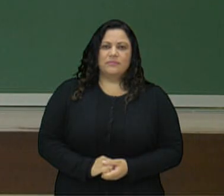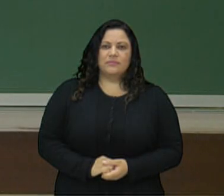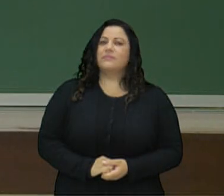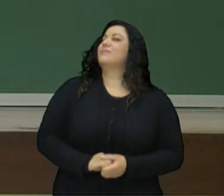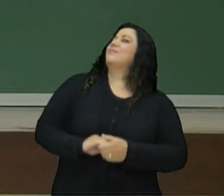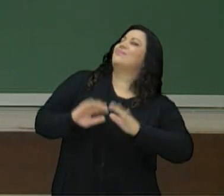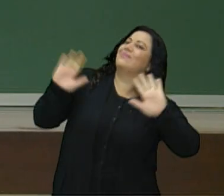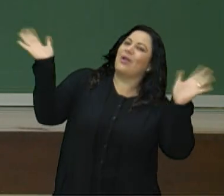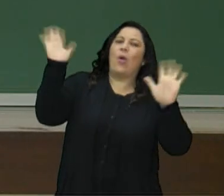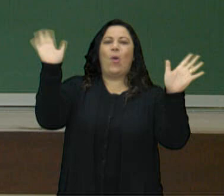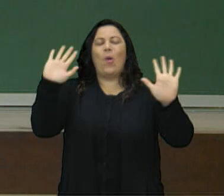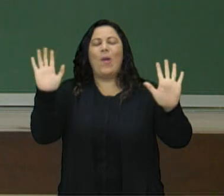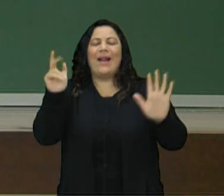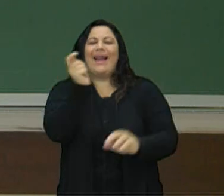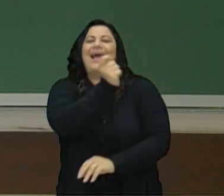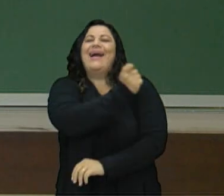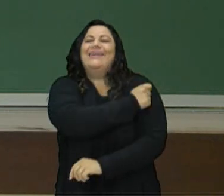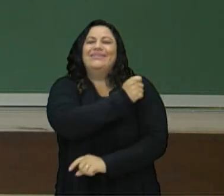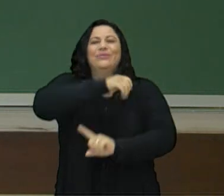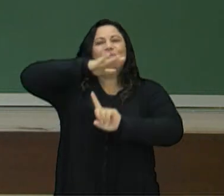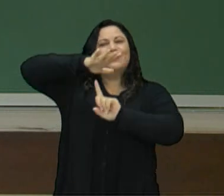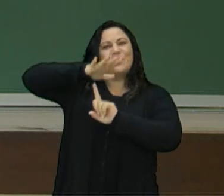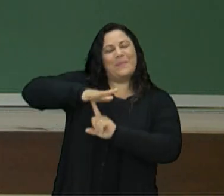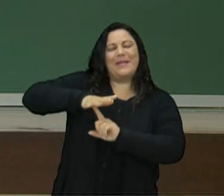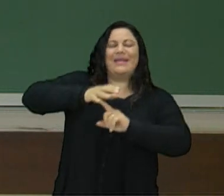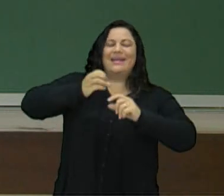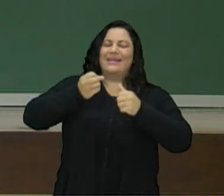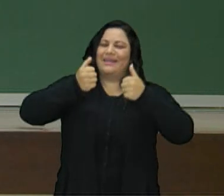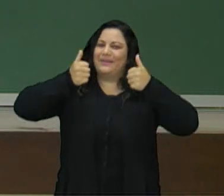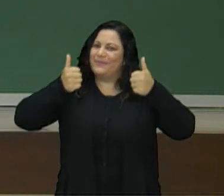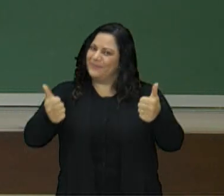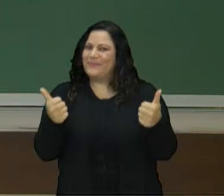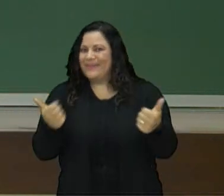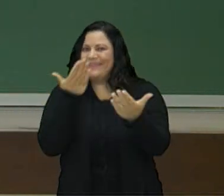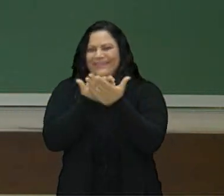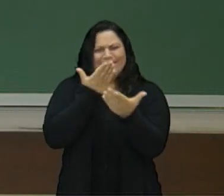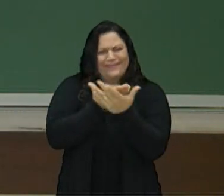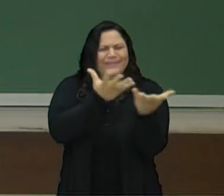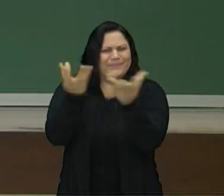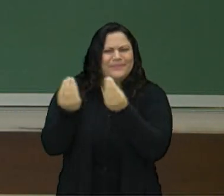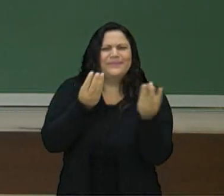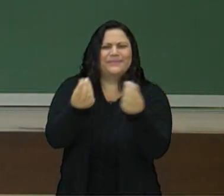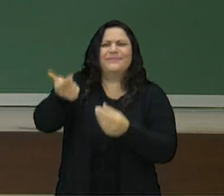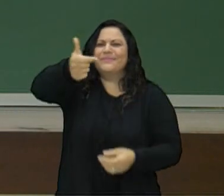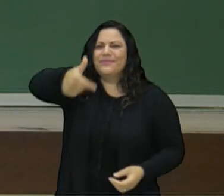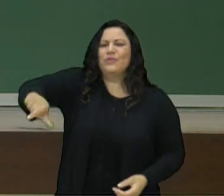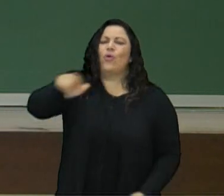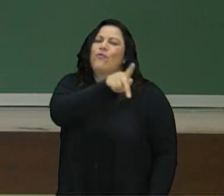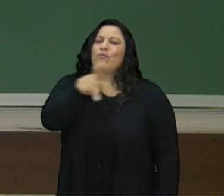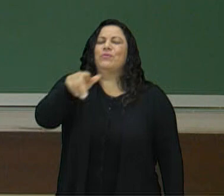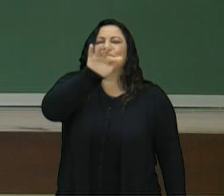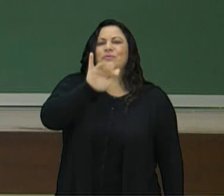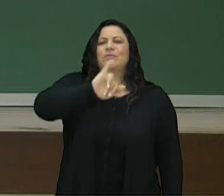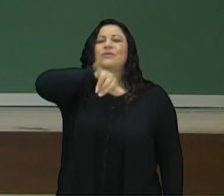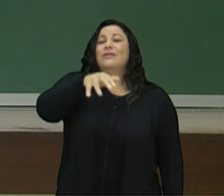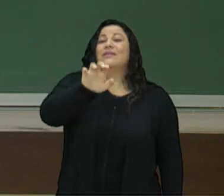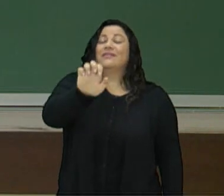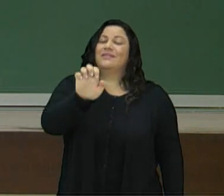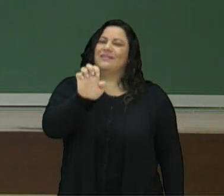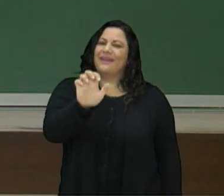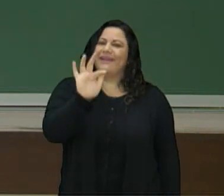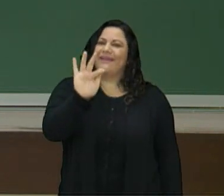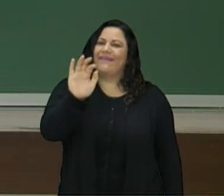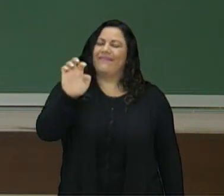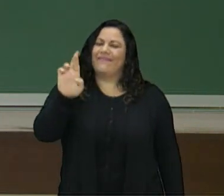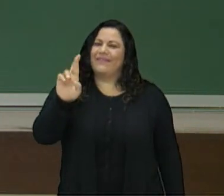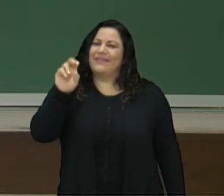Olá, alunos do Paraná, alunas, tudo bem? Estão estudando bastante? Que bom! Aqui novamente eu, né, professor Jefferson, fazendo interpretação